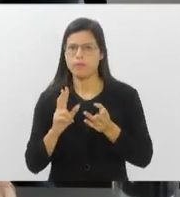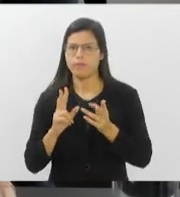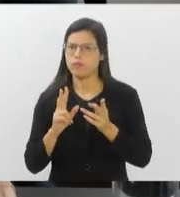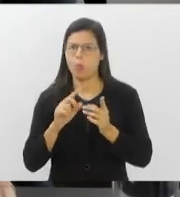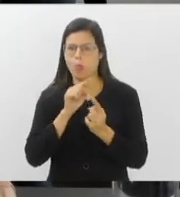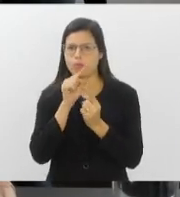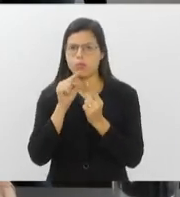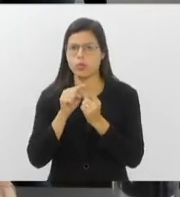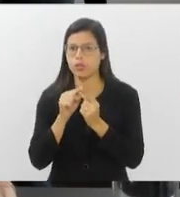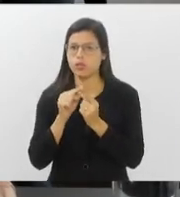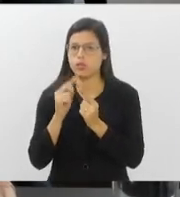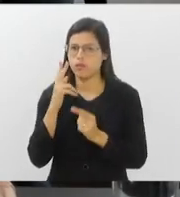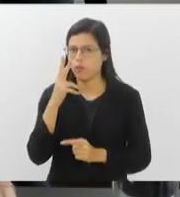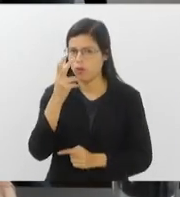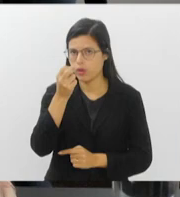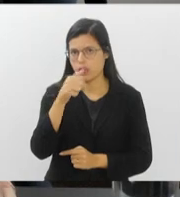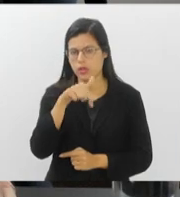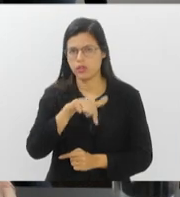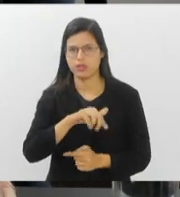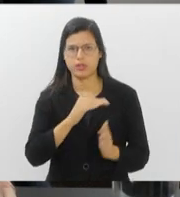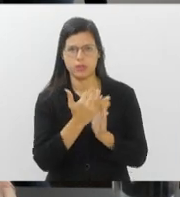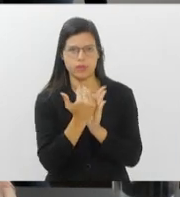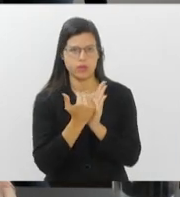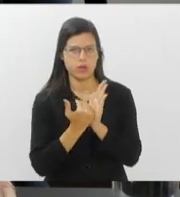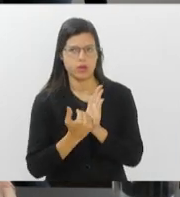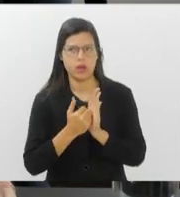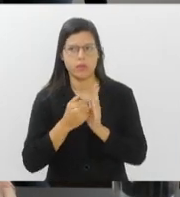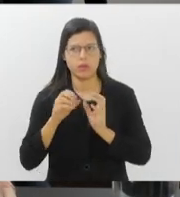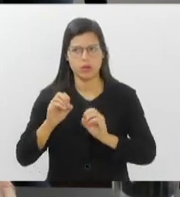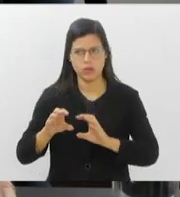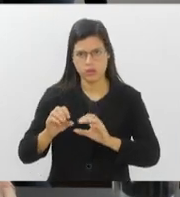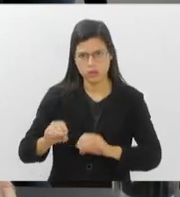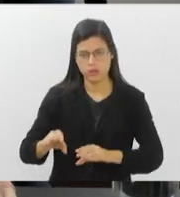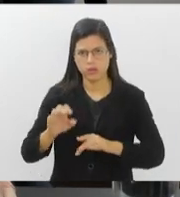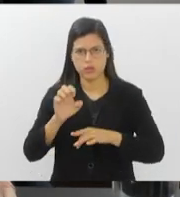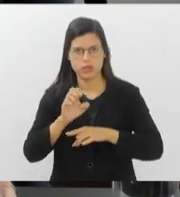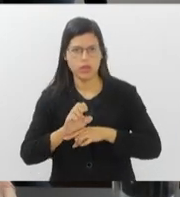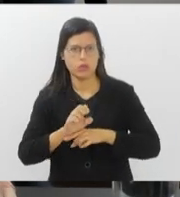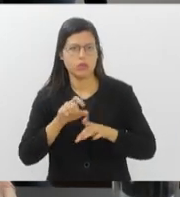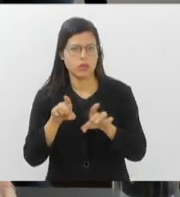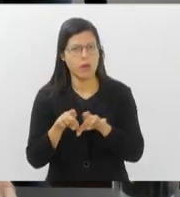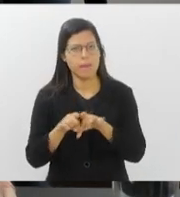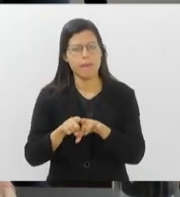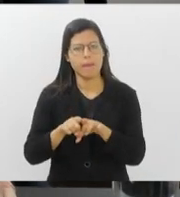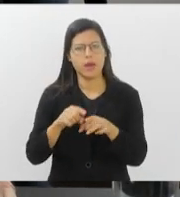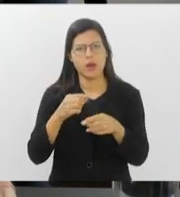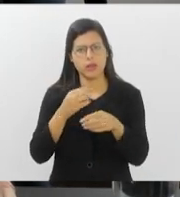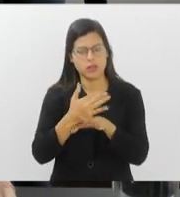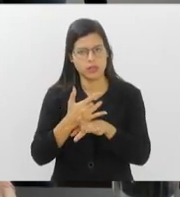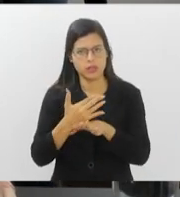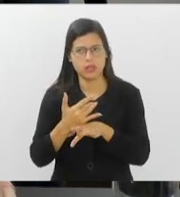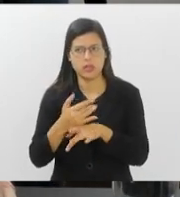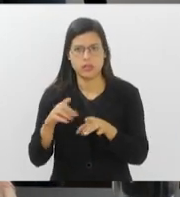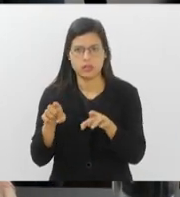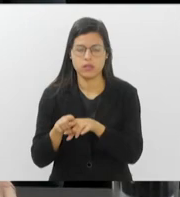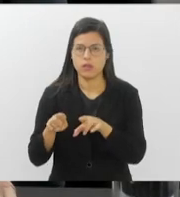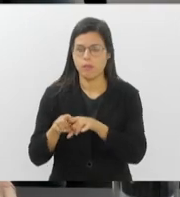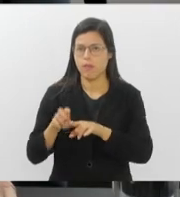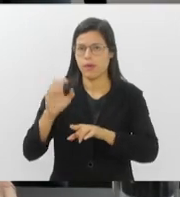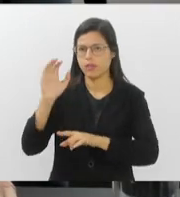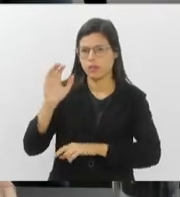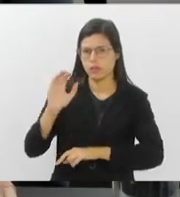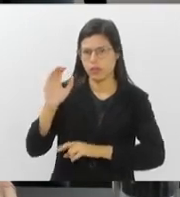fortalecer esse programa, tanto na educação estadual e municipal, quanto também na ciência e